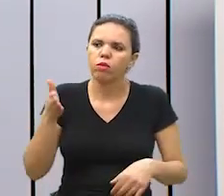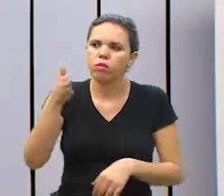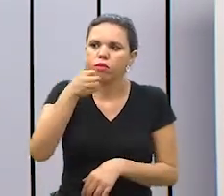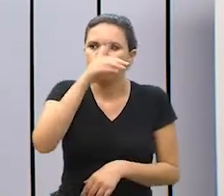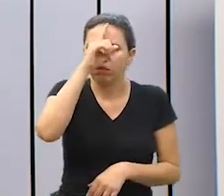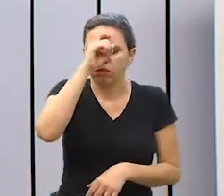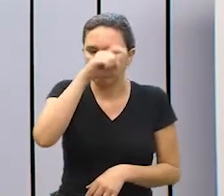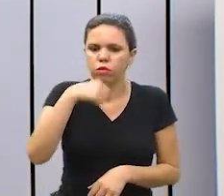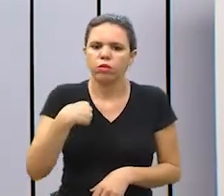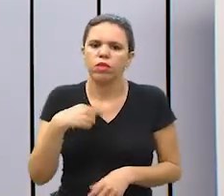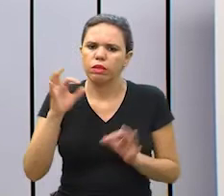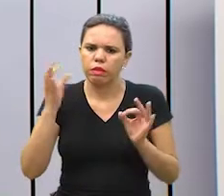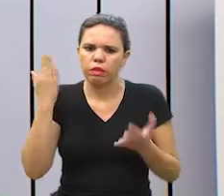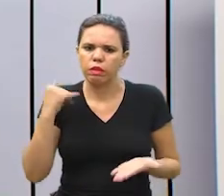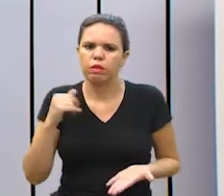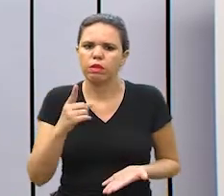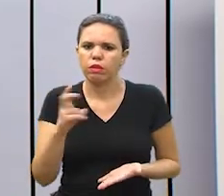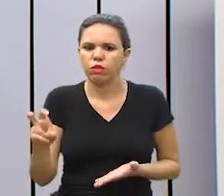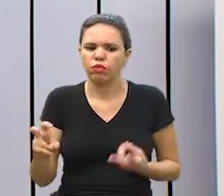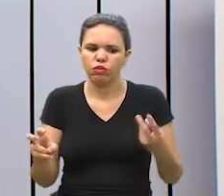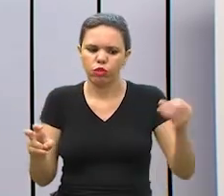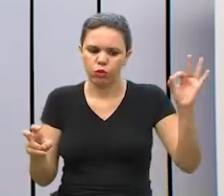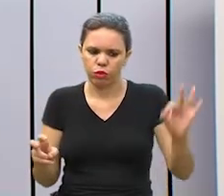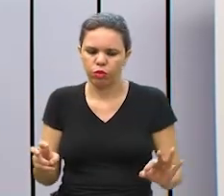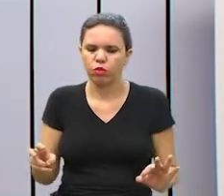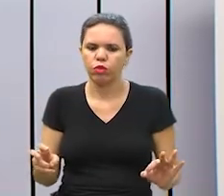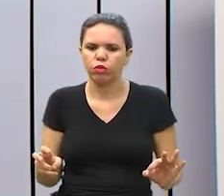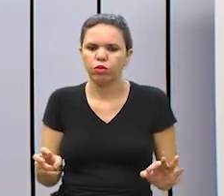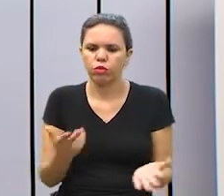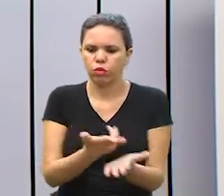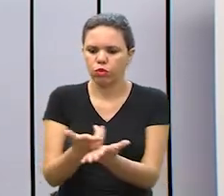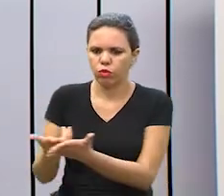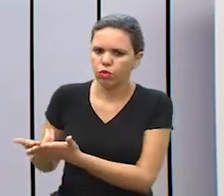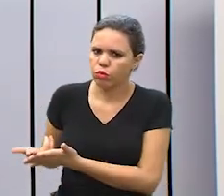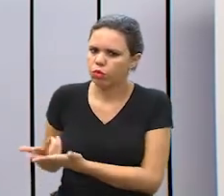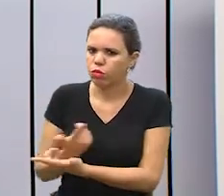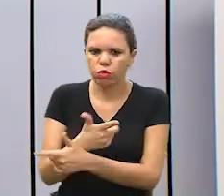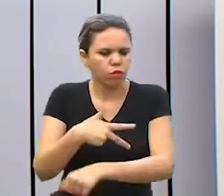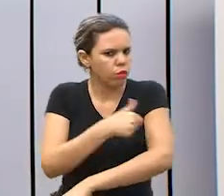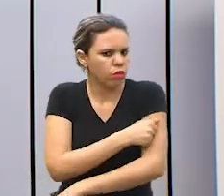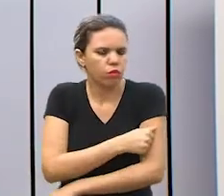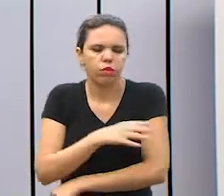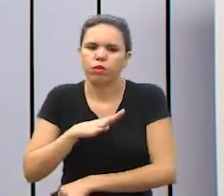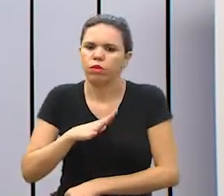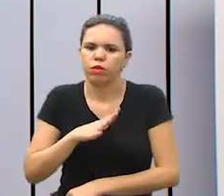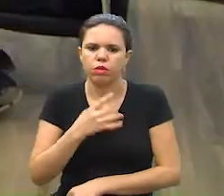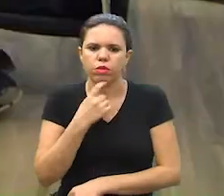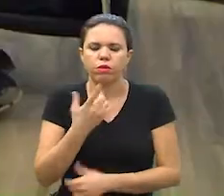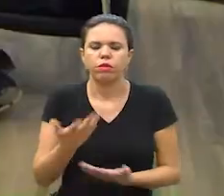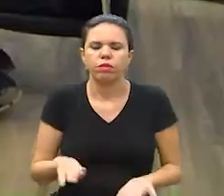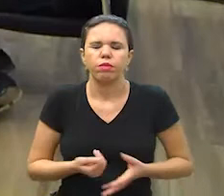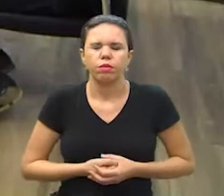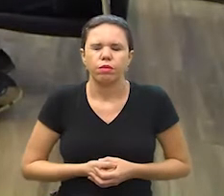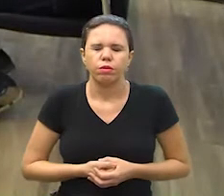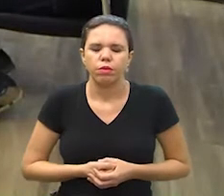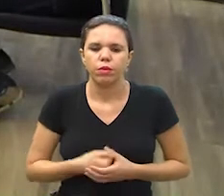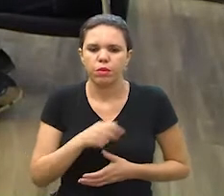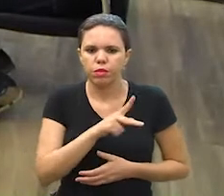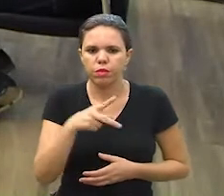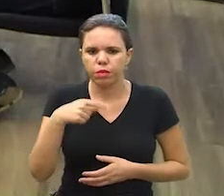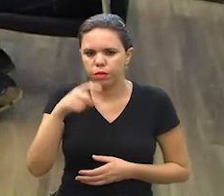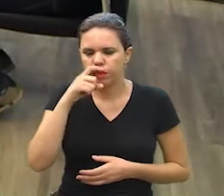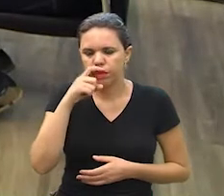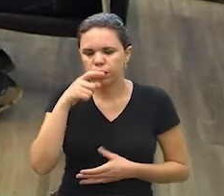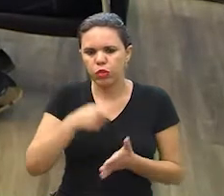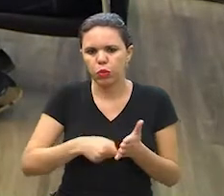hospitais, eu tenho certeza que de 15% a 20% dos internados não são da cidade de Campinas. Presidente Zé Carlos, nessa questão de